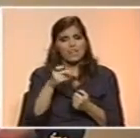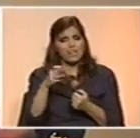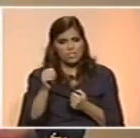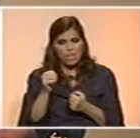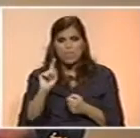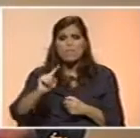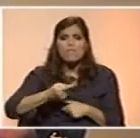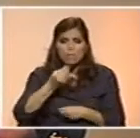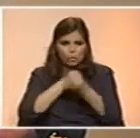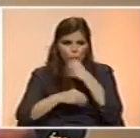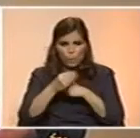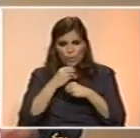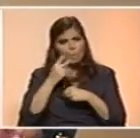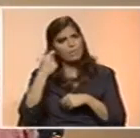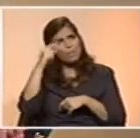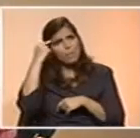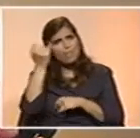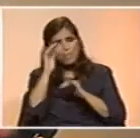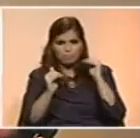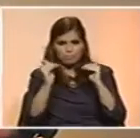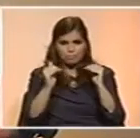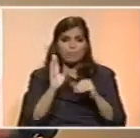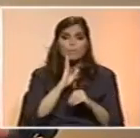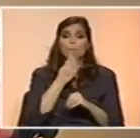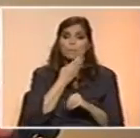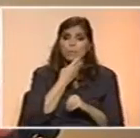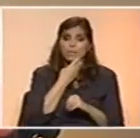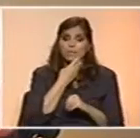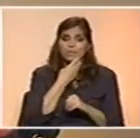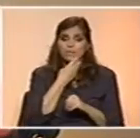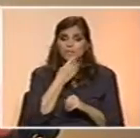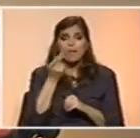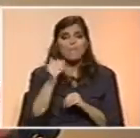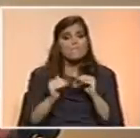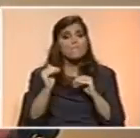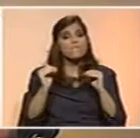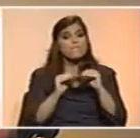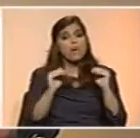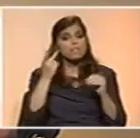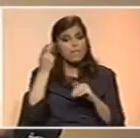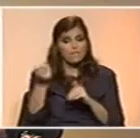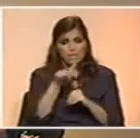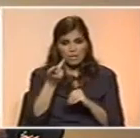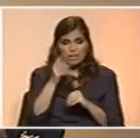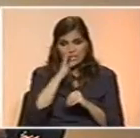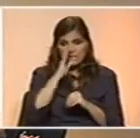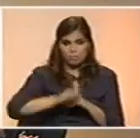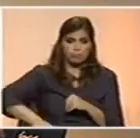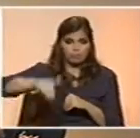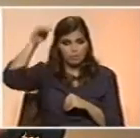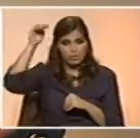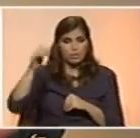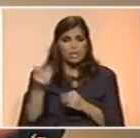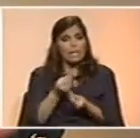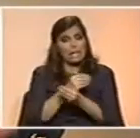Temos de falar de valores médios, só para termos uma ideia. Sim, ora bem, também depende muito da nossa fase da vida, não é? Nós temos a fase de crescimento das crianças,